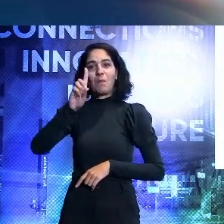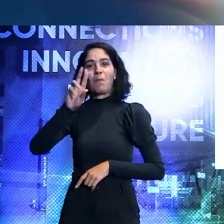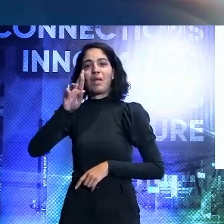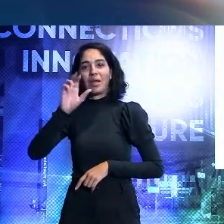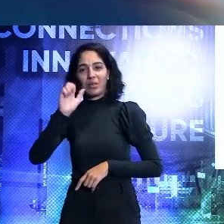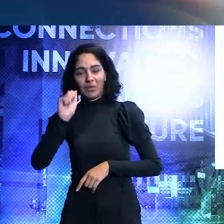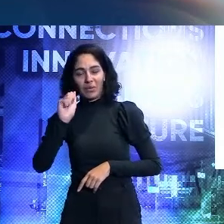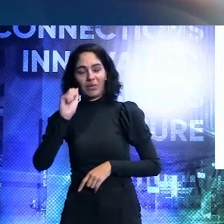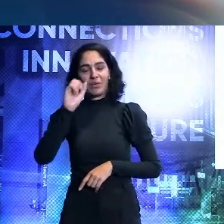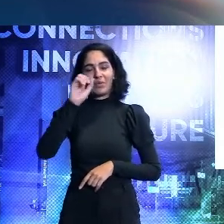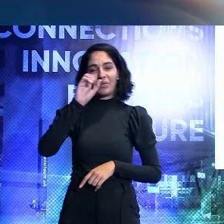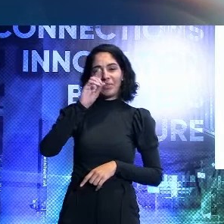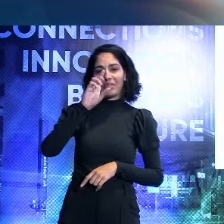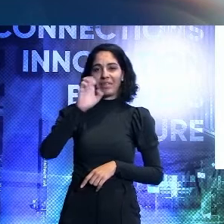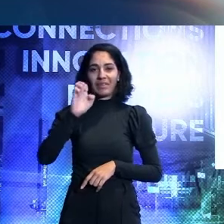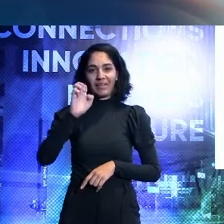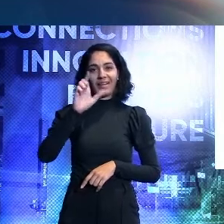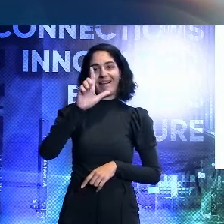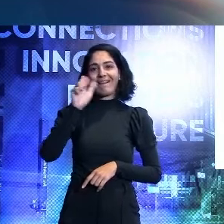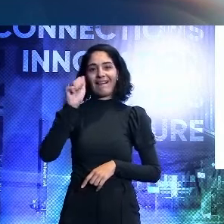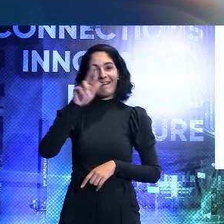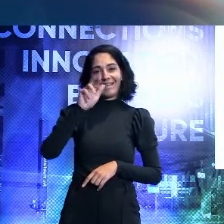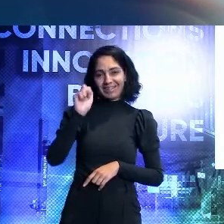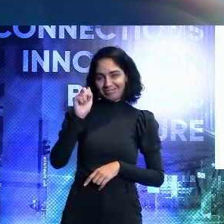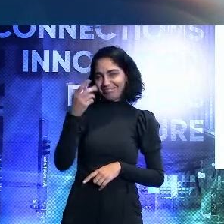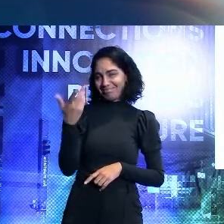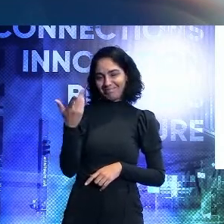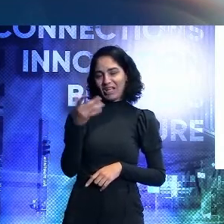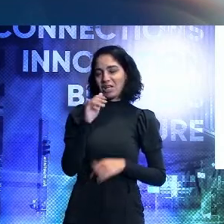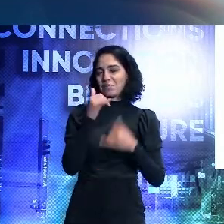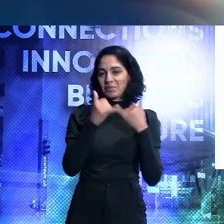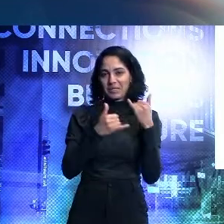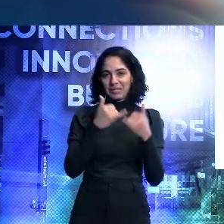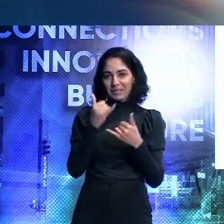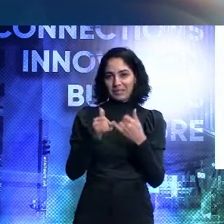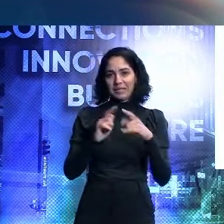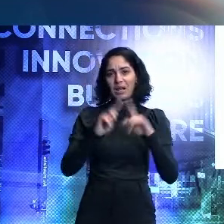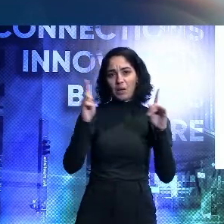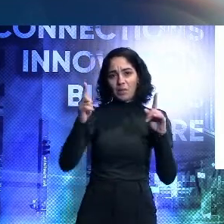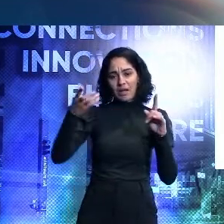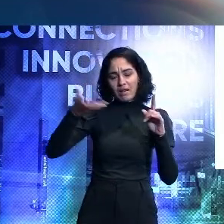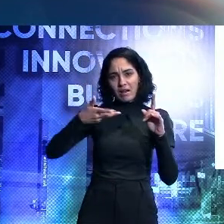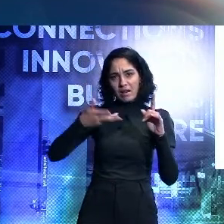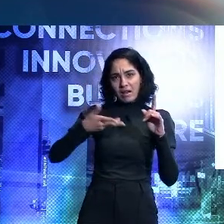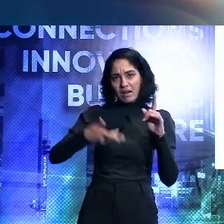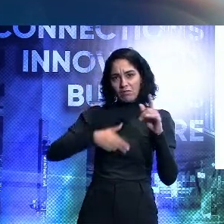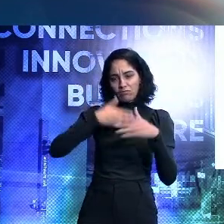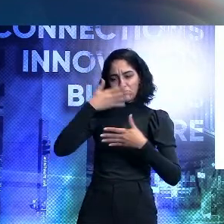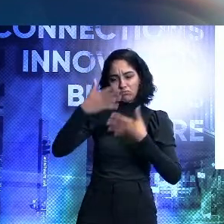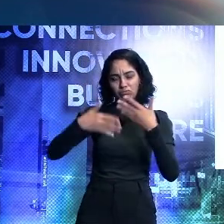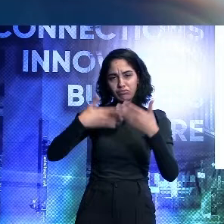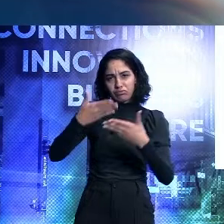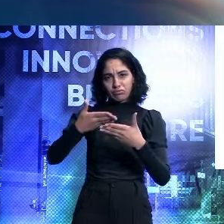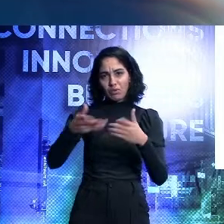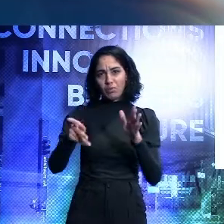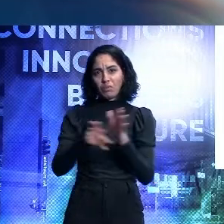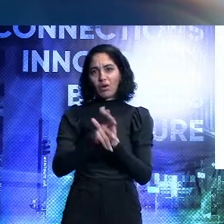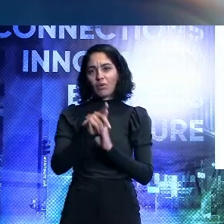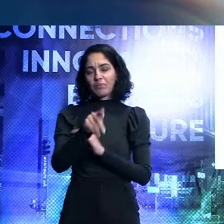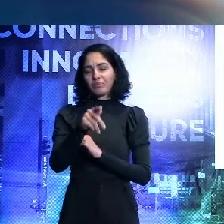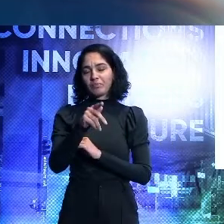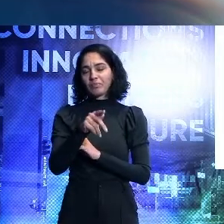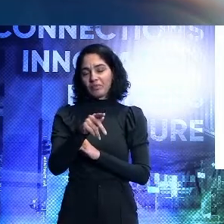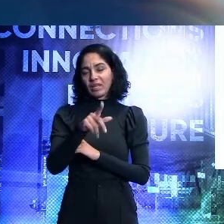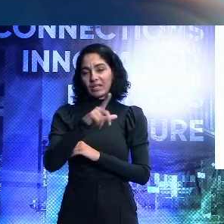é brincadeira, não tem Jequiti, tá, gente? Mas, ó, quem acelerou o processo de transformação digital na empresa de vocês? Eu aposto que a